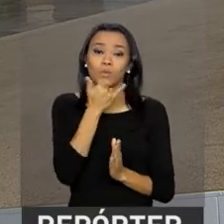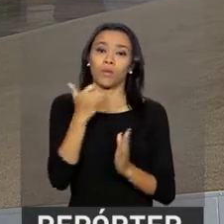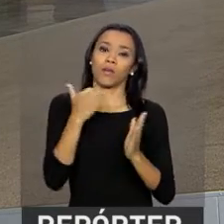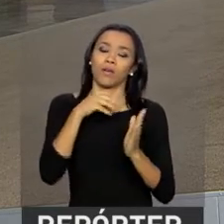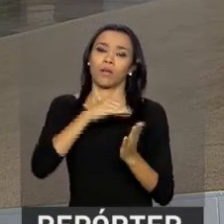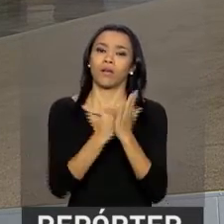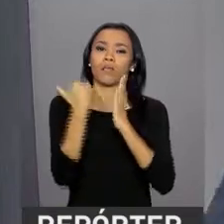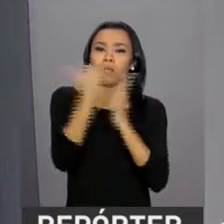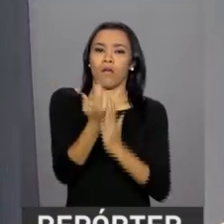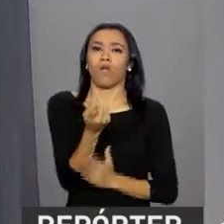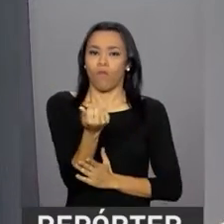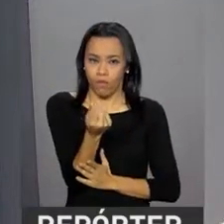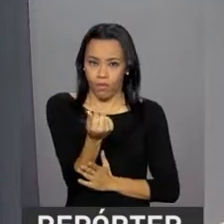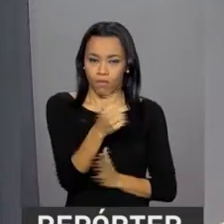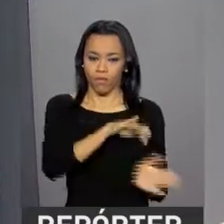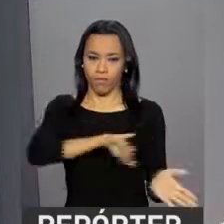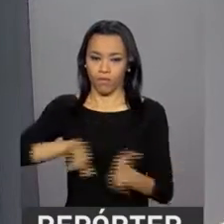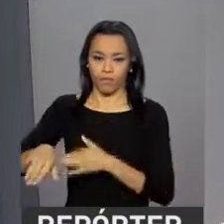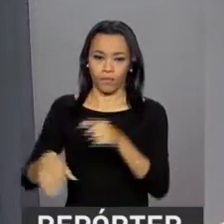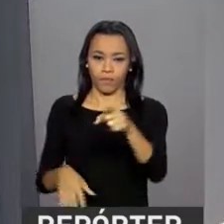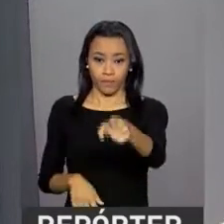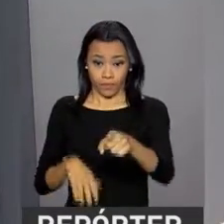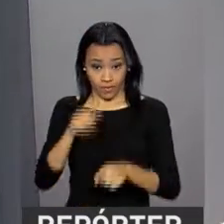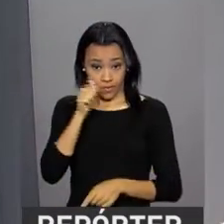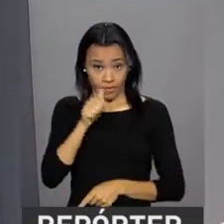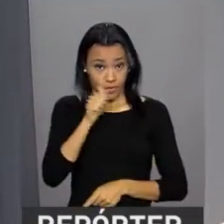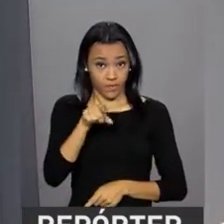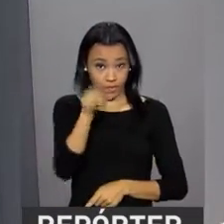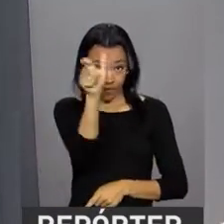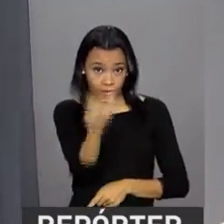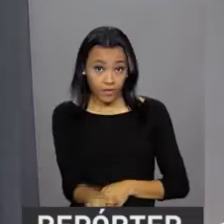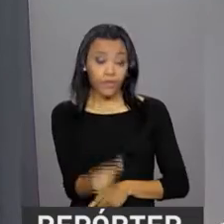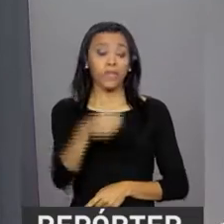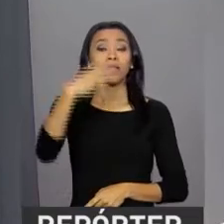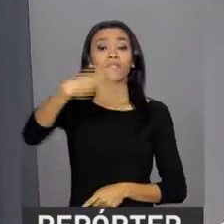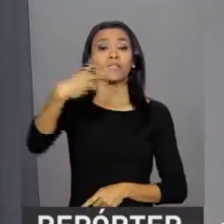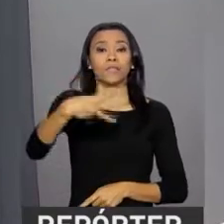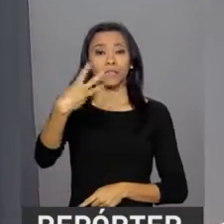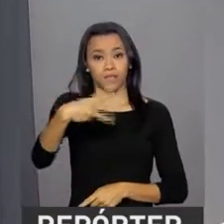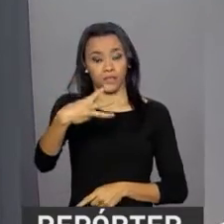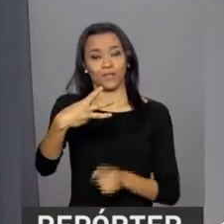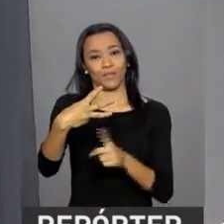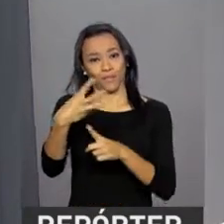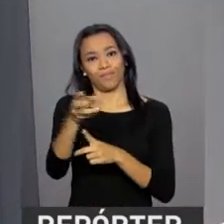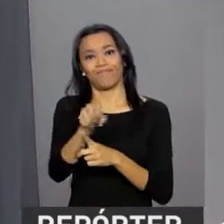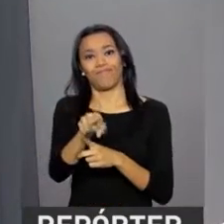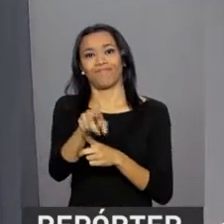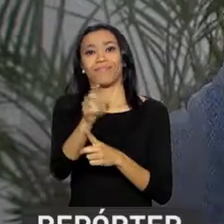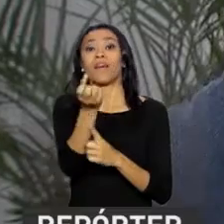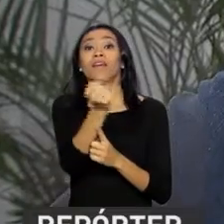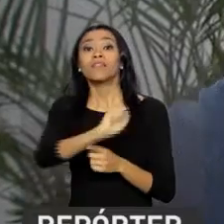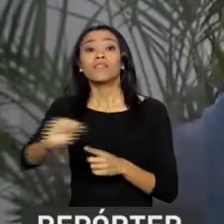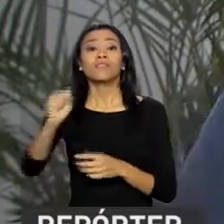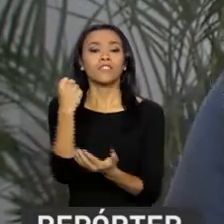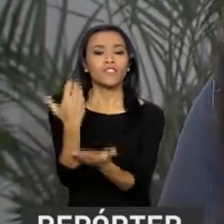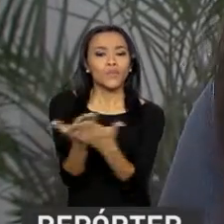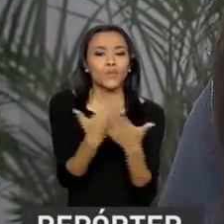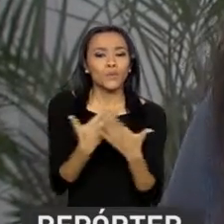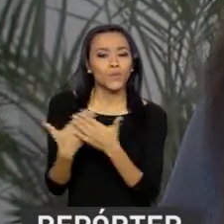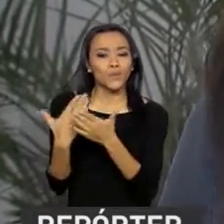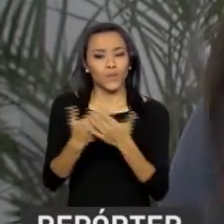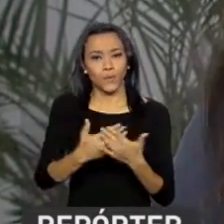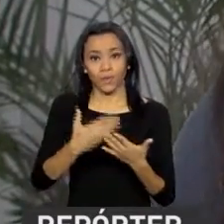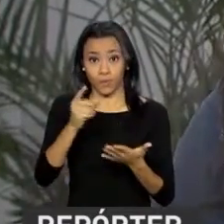reportagem. A estudante Aline Rocha está no terceiro ano de jornalismo numa universidade particular de